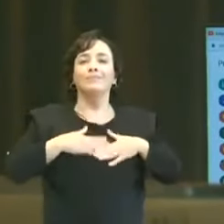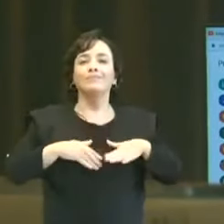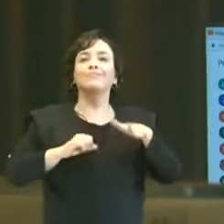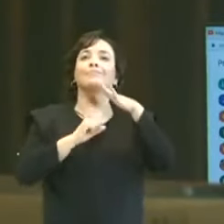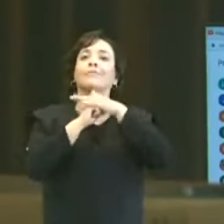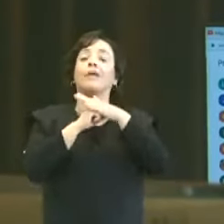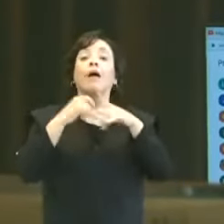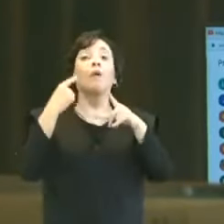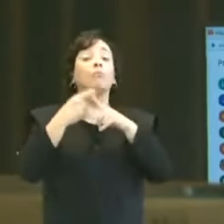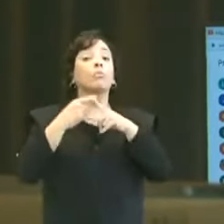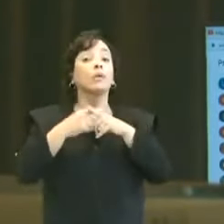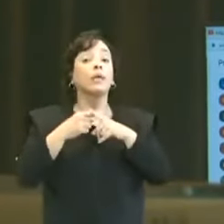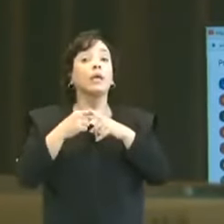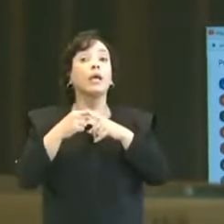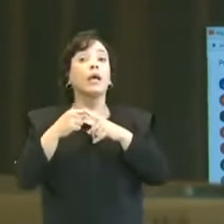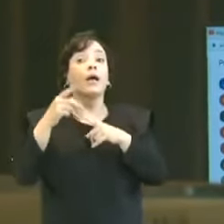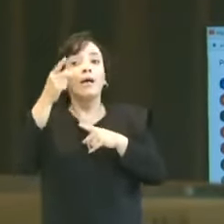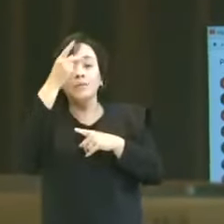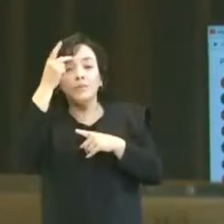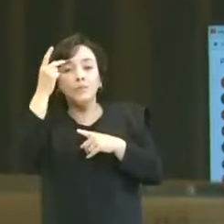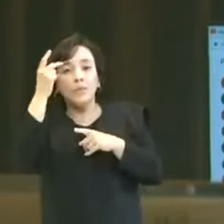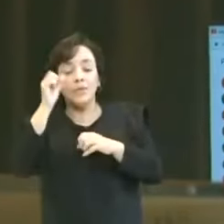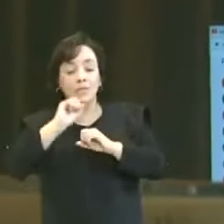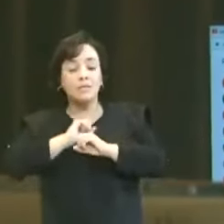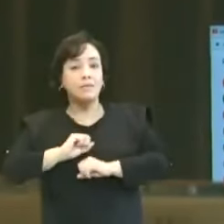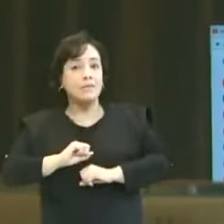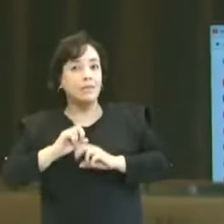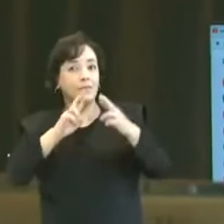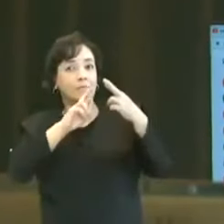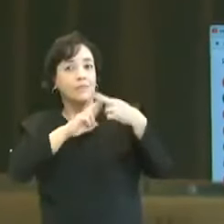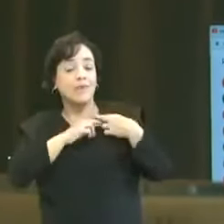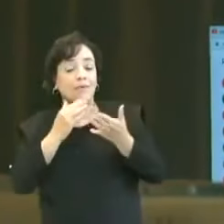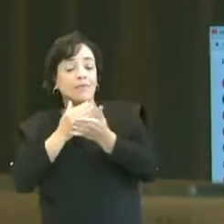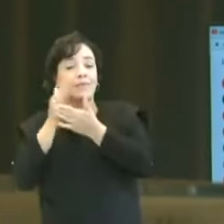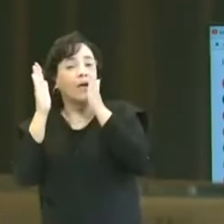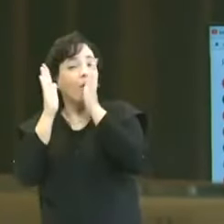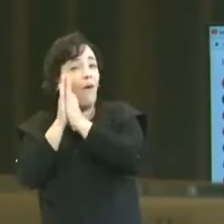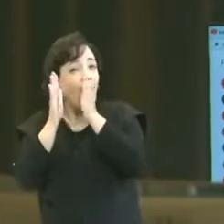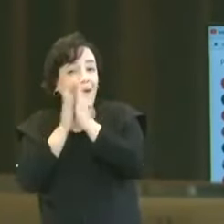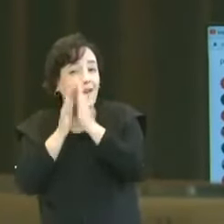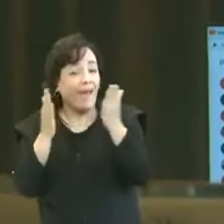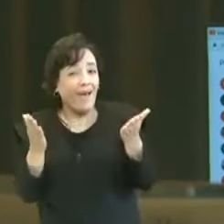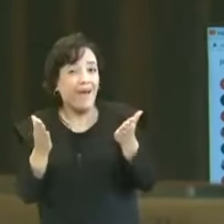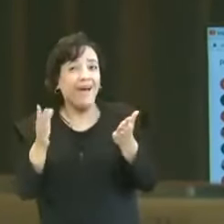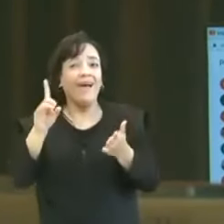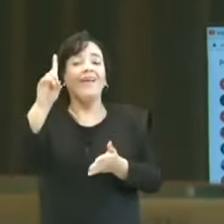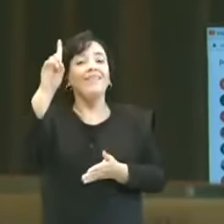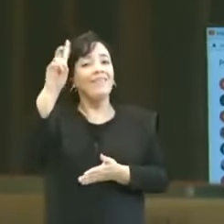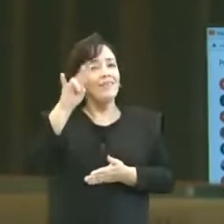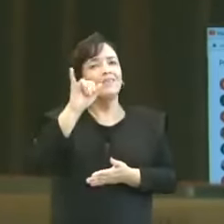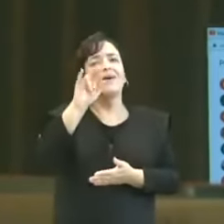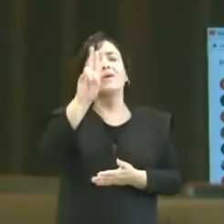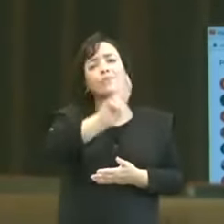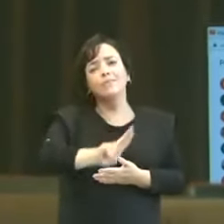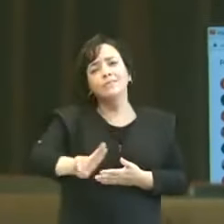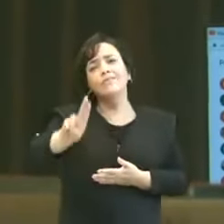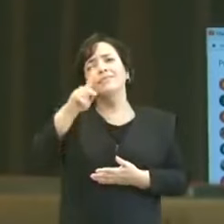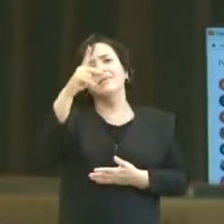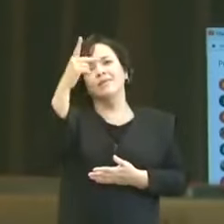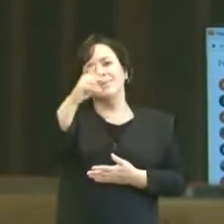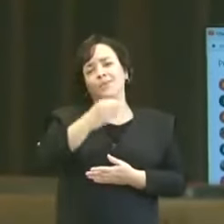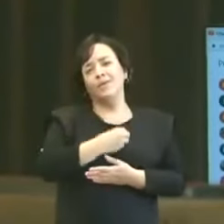um ambiente de fé. Sabe, eu creio em nome de Jesus. Deus vai te usar para que os seus creiam. Para que os que estão